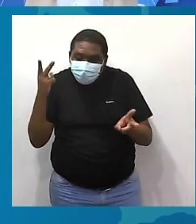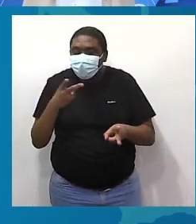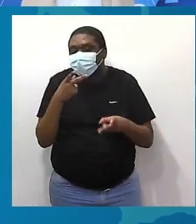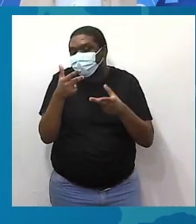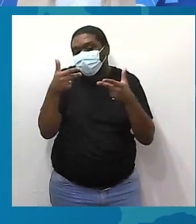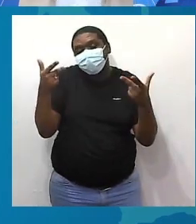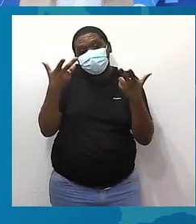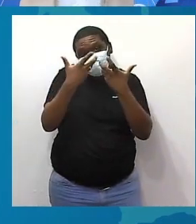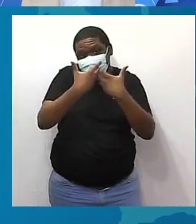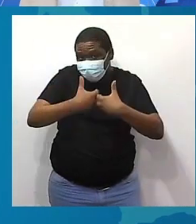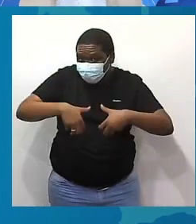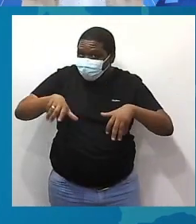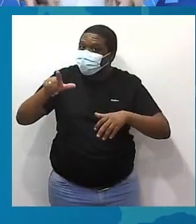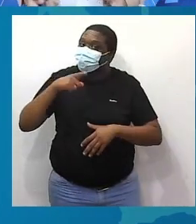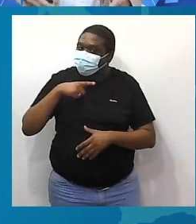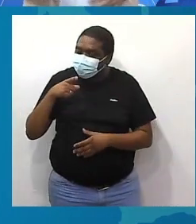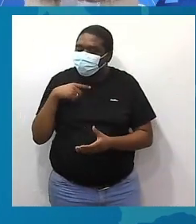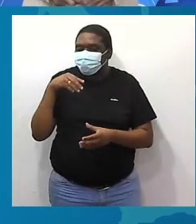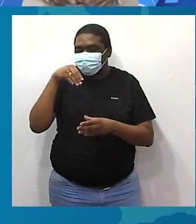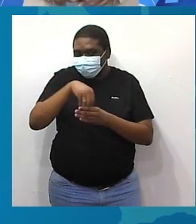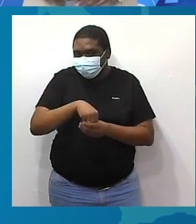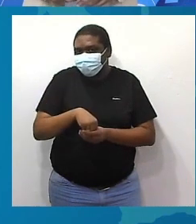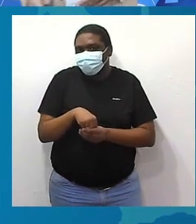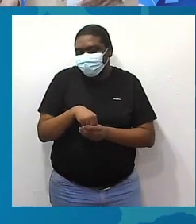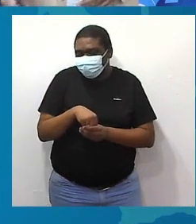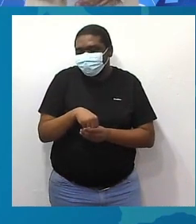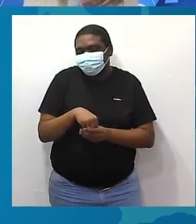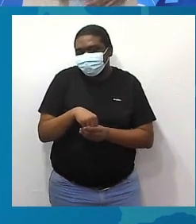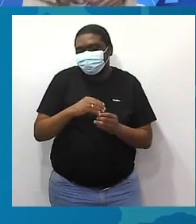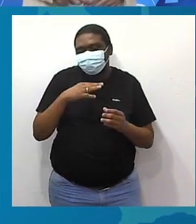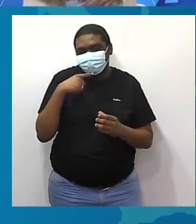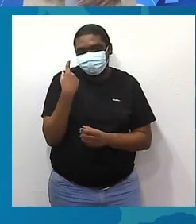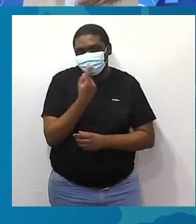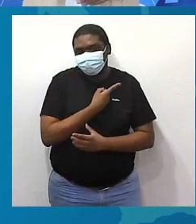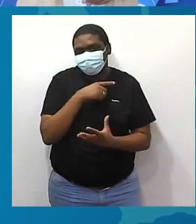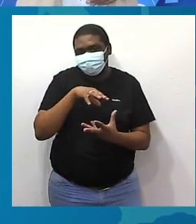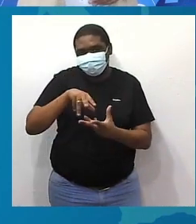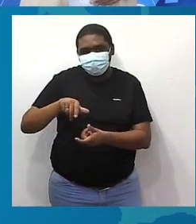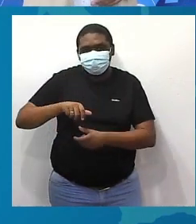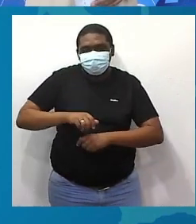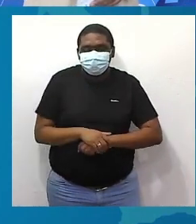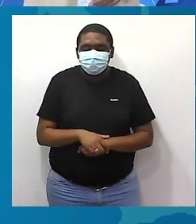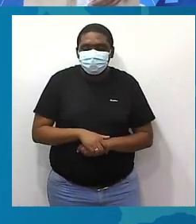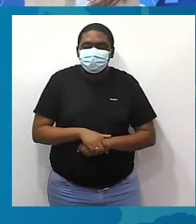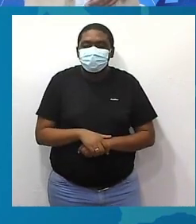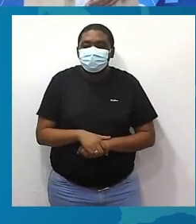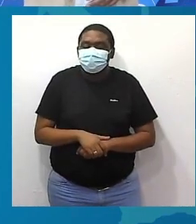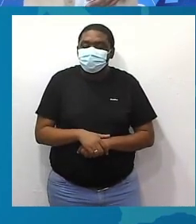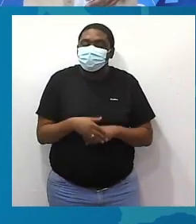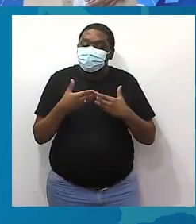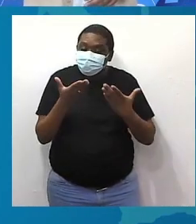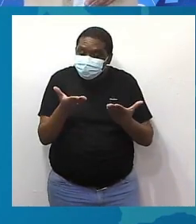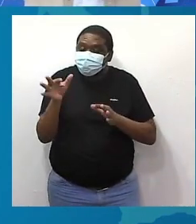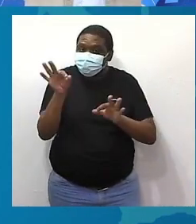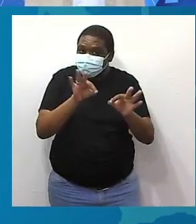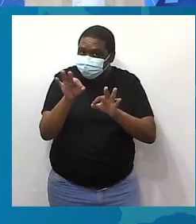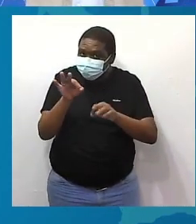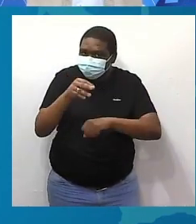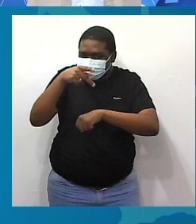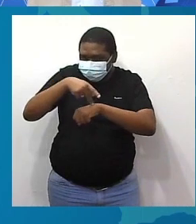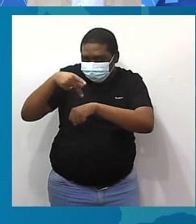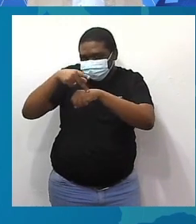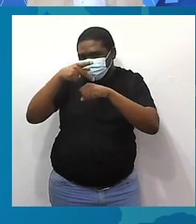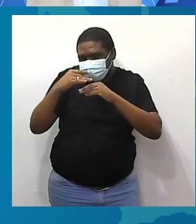naturais que acontecem na nossa atmosfera. Bom, Aí nessa formação das rochas, você